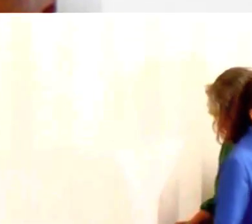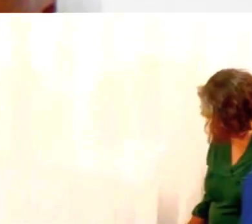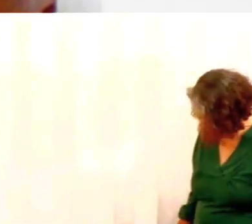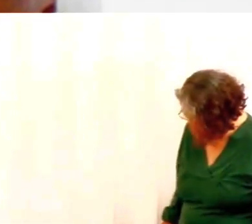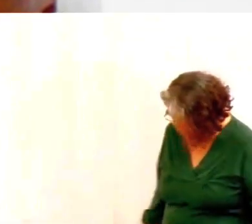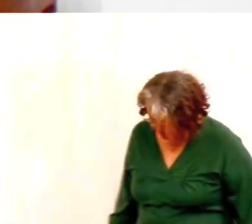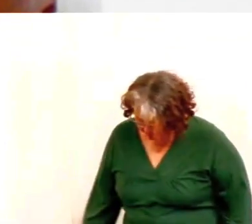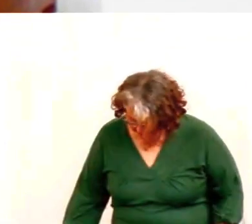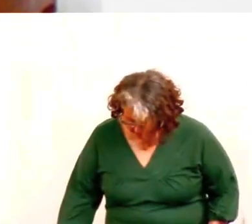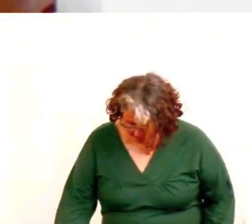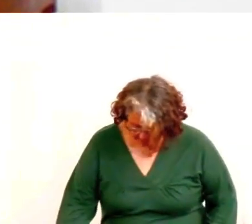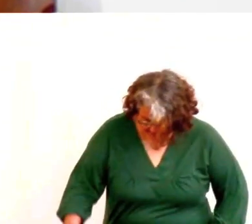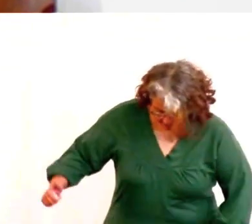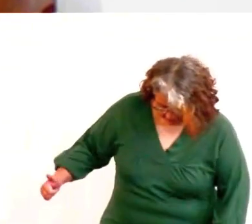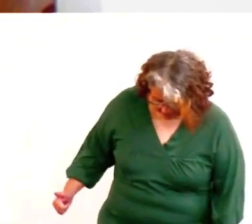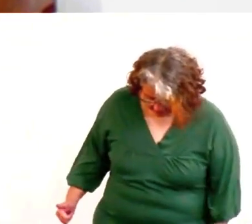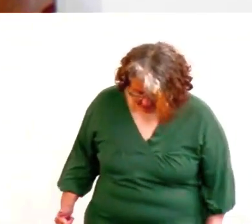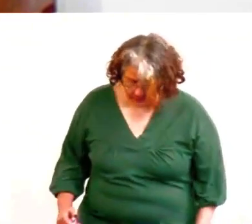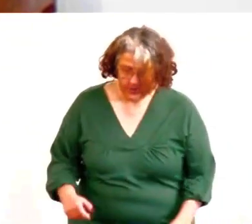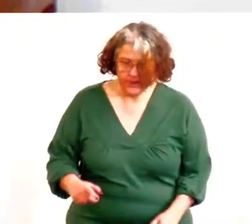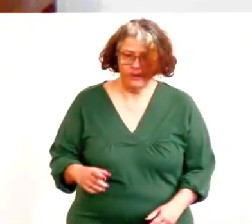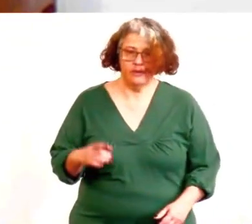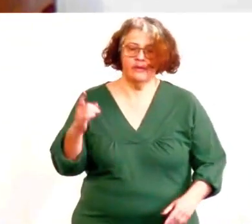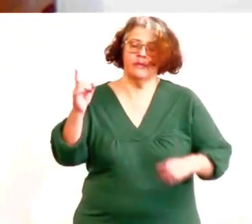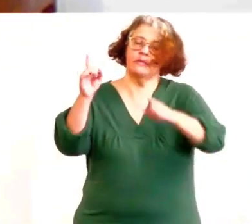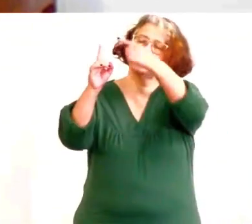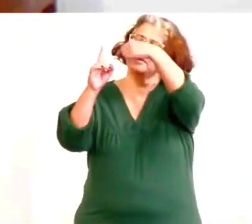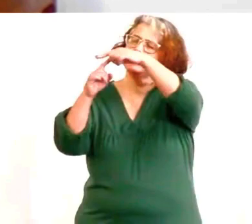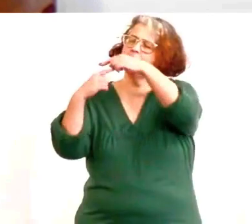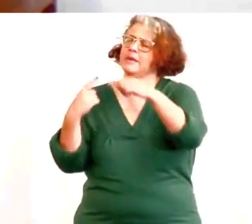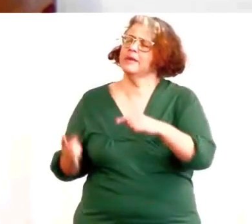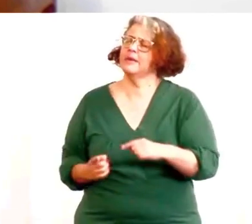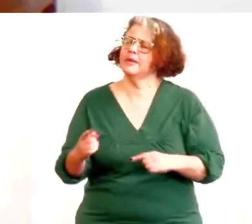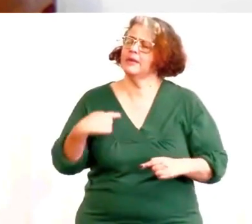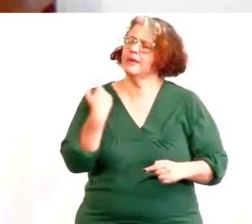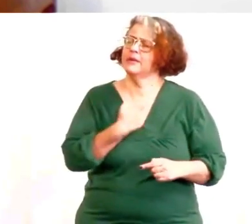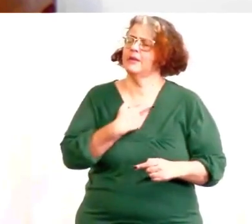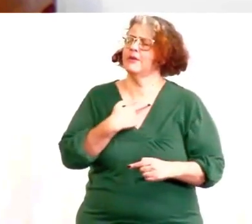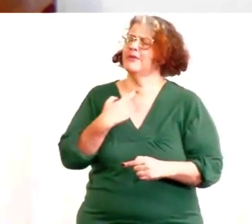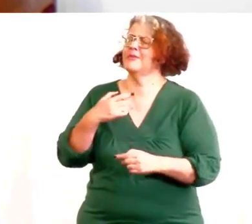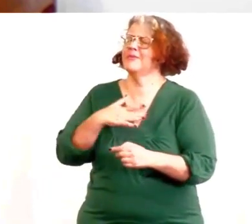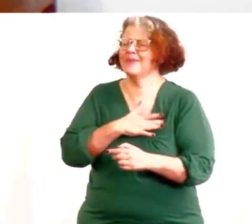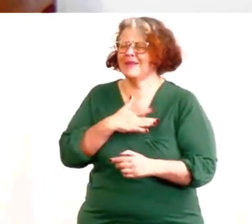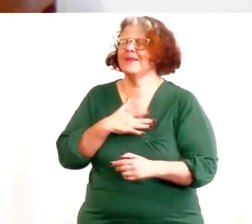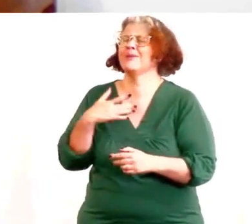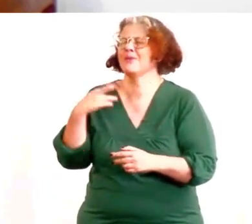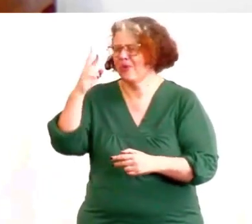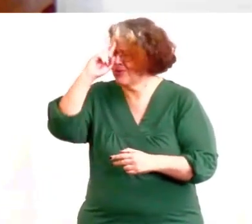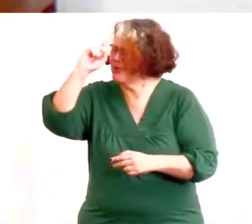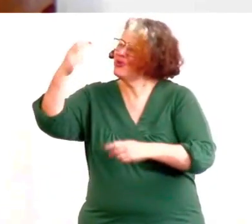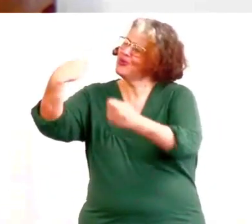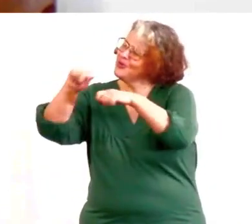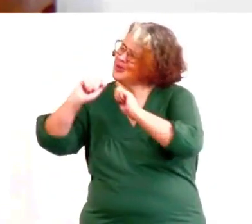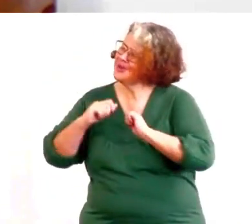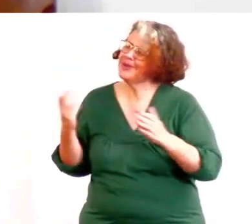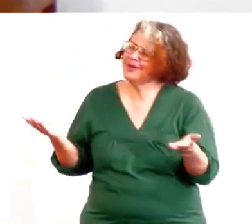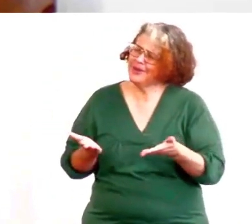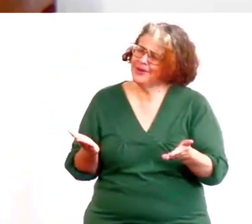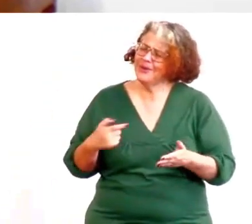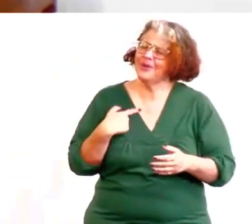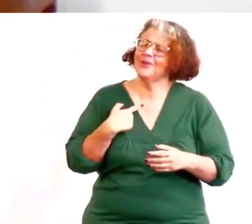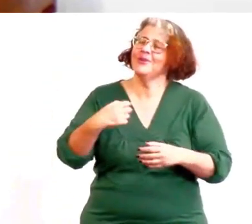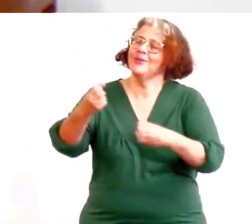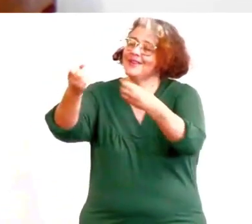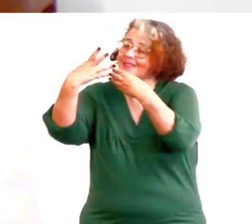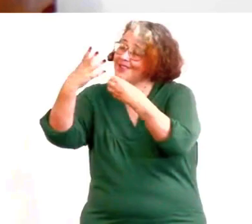misericórdia, deixando uma instrução segura de um pai amoroso para filhos que o Senhor